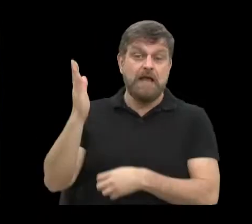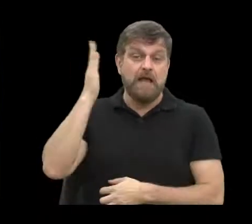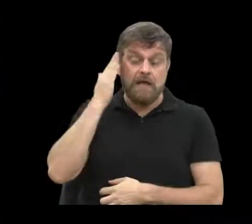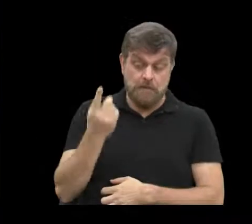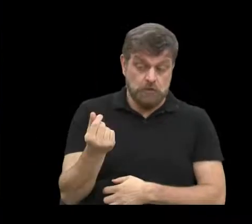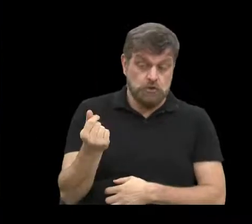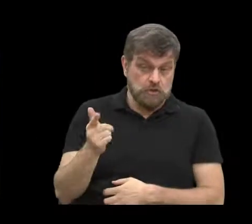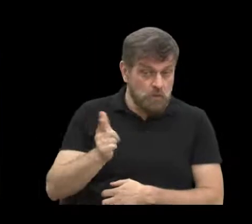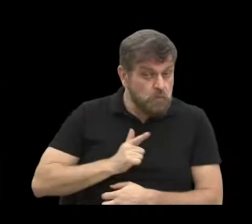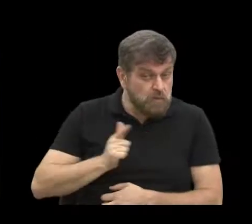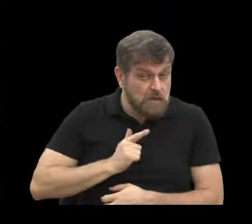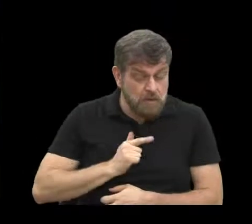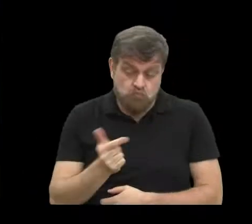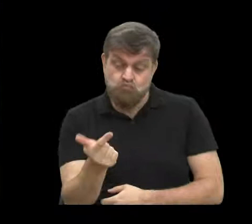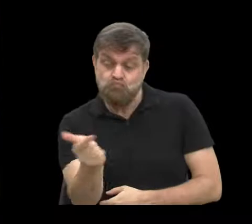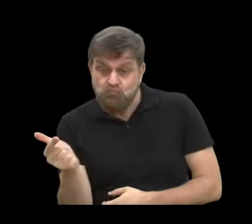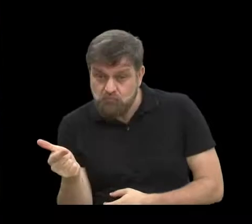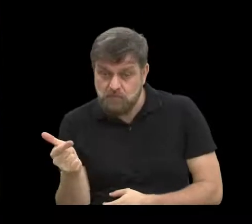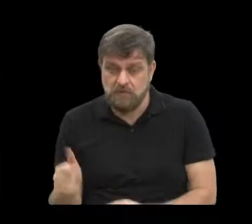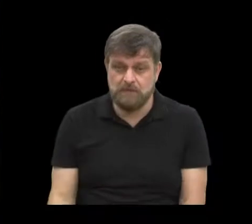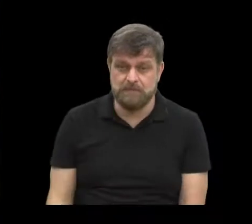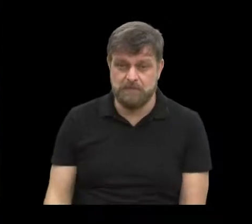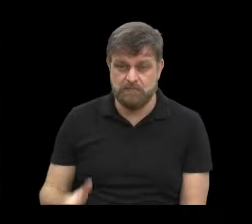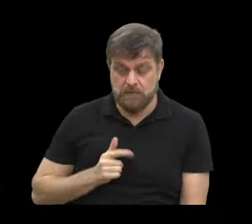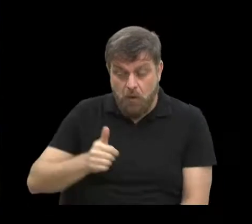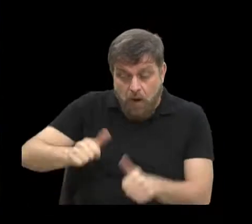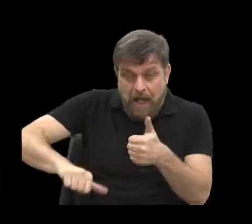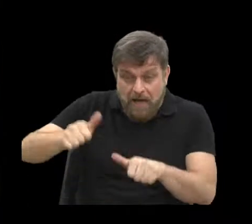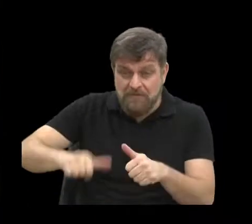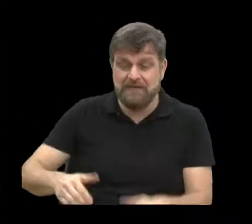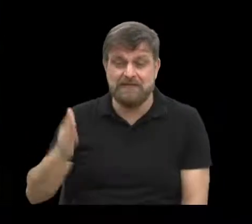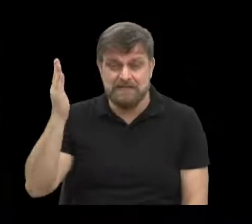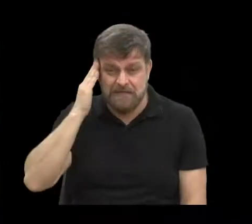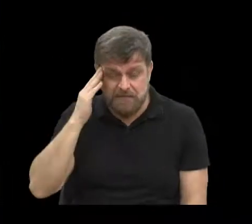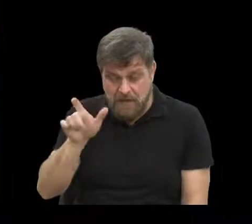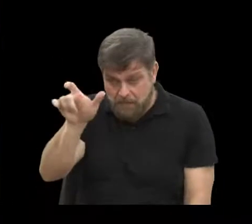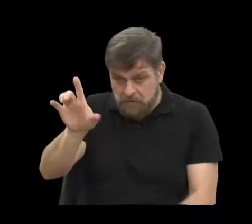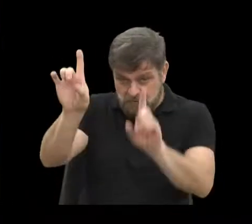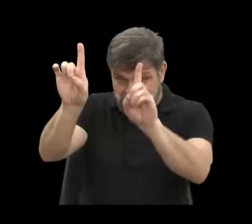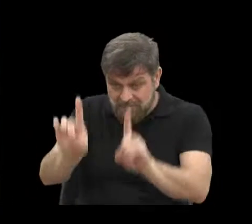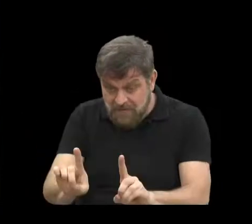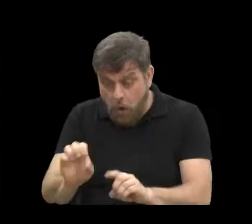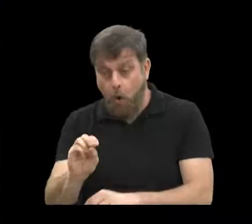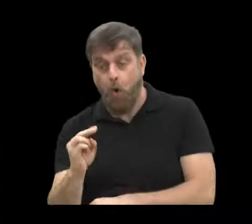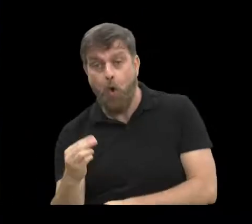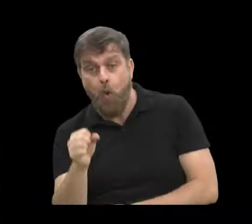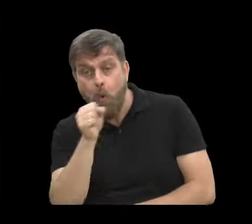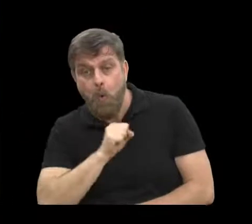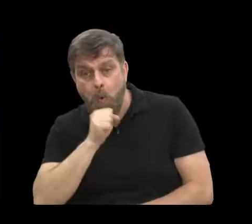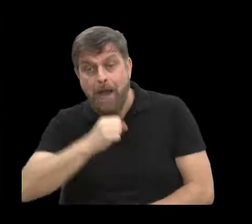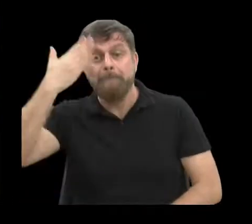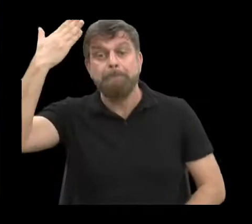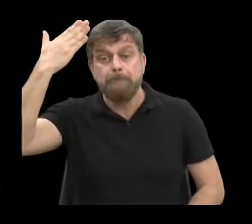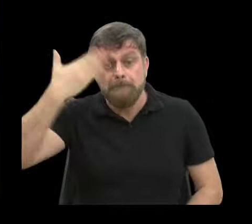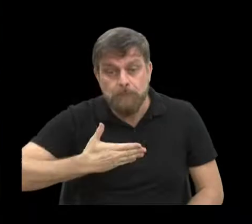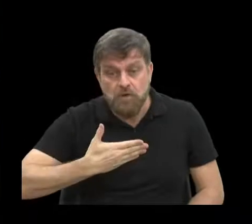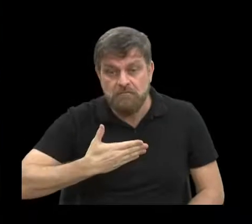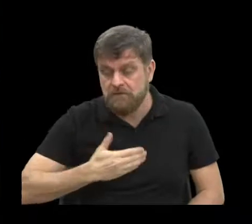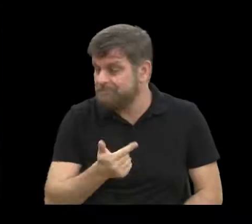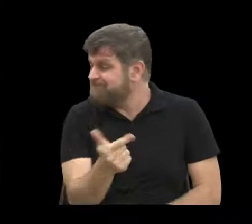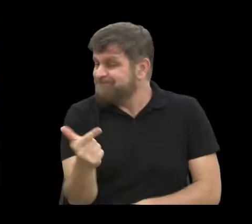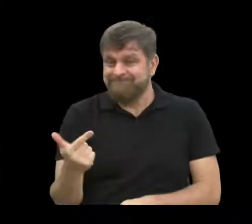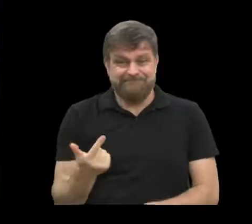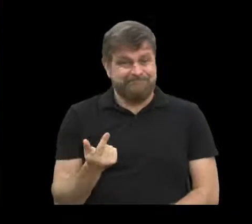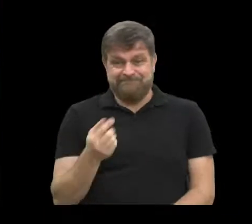desse benefício. Então, o benefício é devido para a pessoa com deficiência ou idoso que comprovar que não